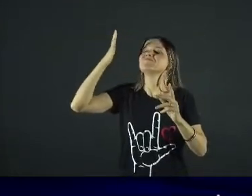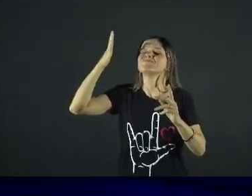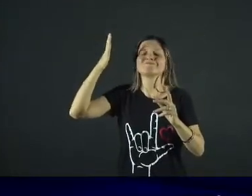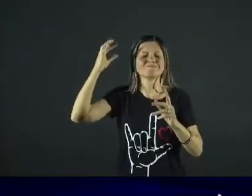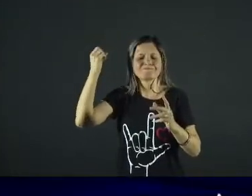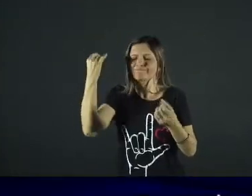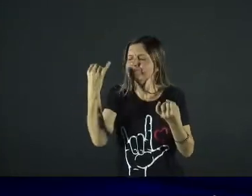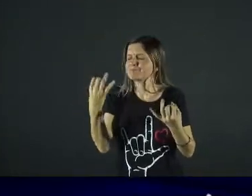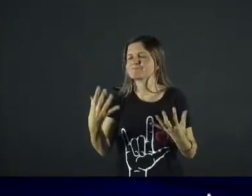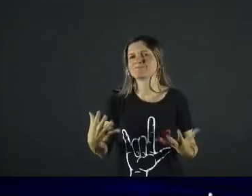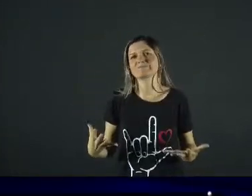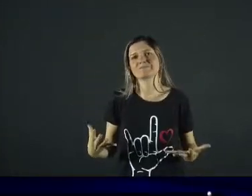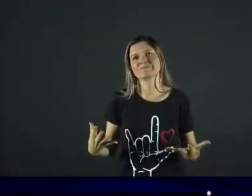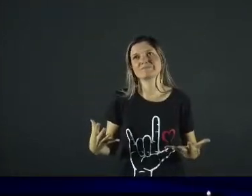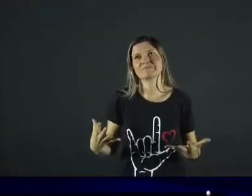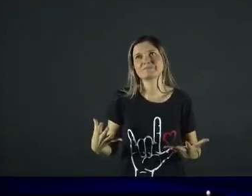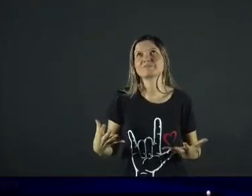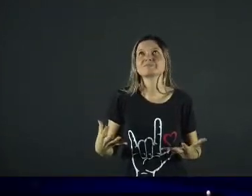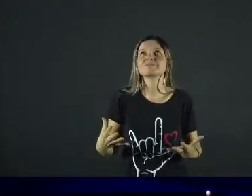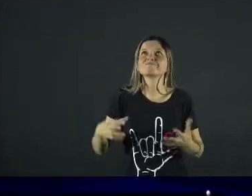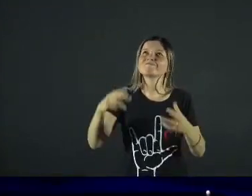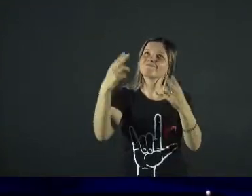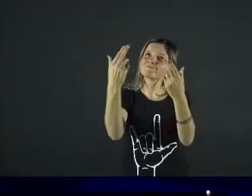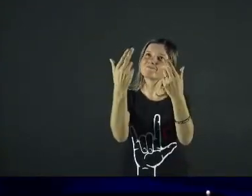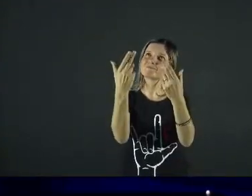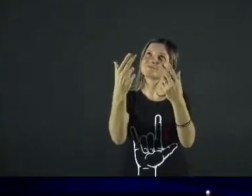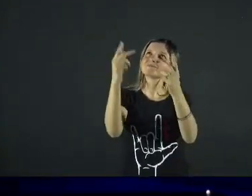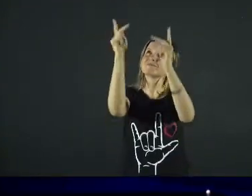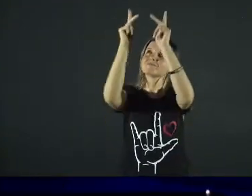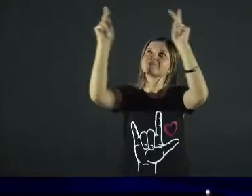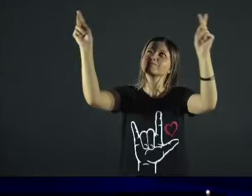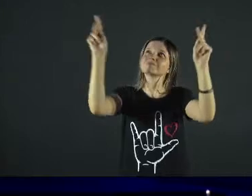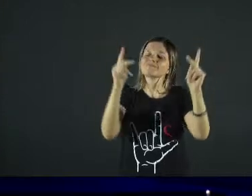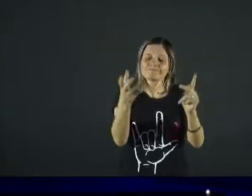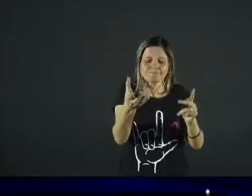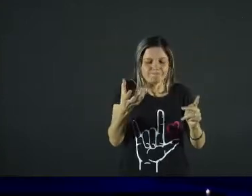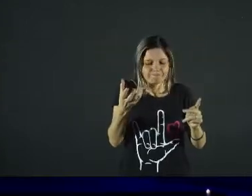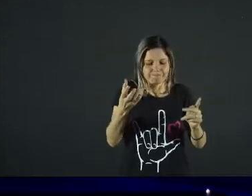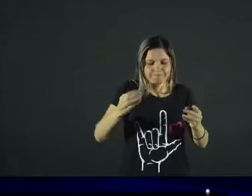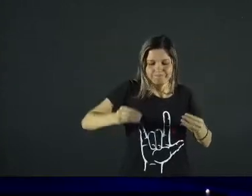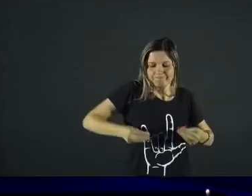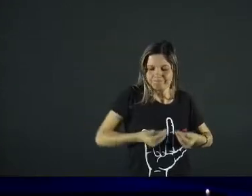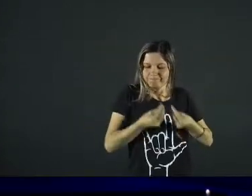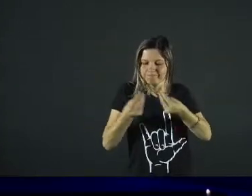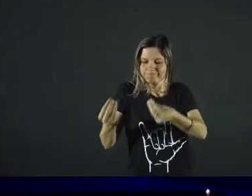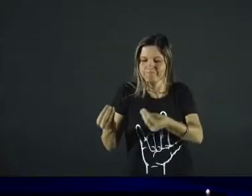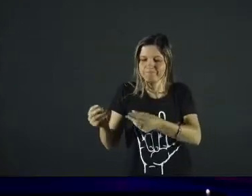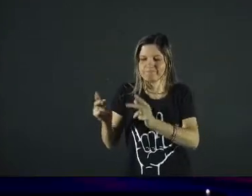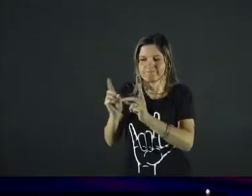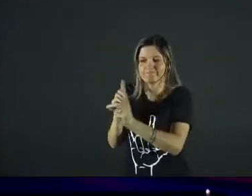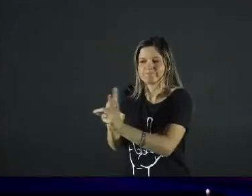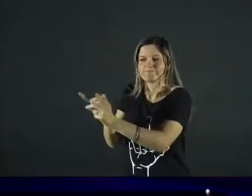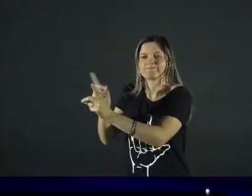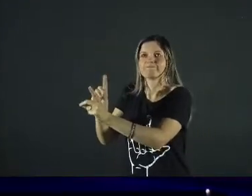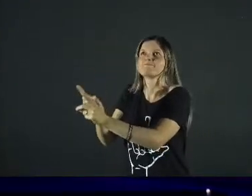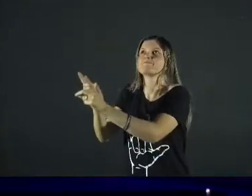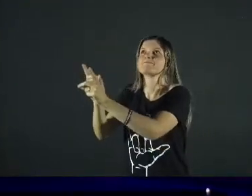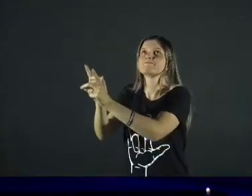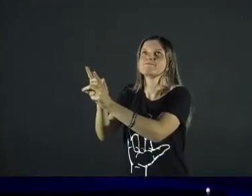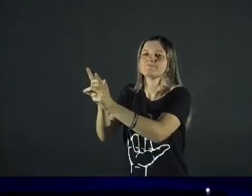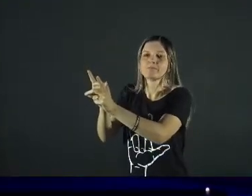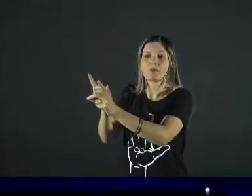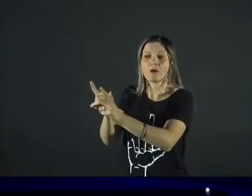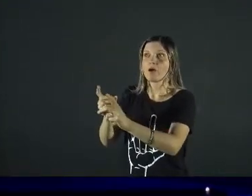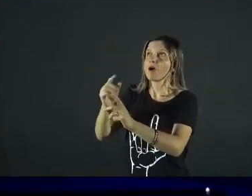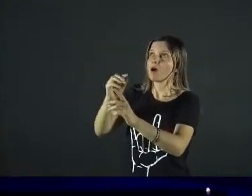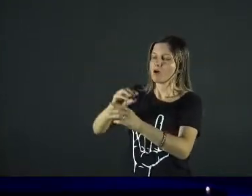compreensão. Aquela mesma paz que Jesus quis transferir para os discípulos, quando eles estavam em